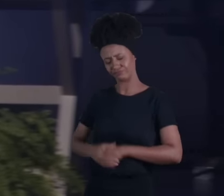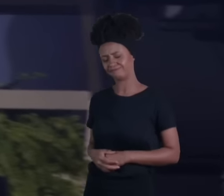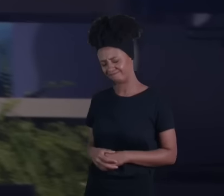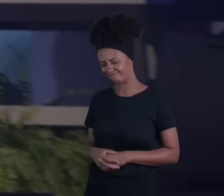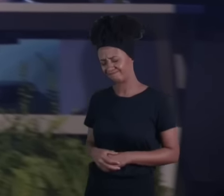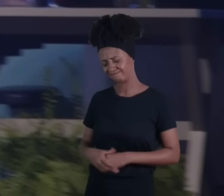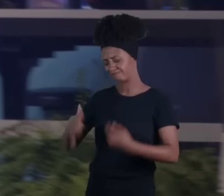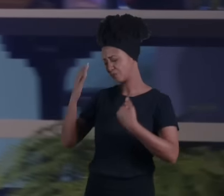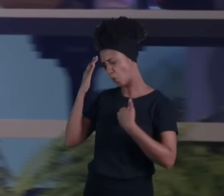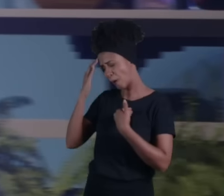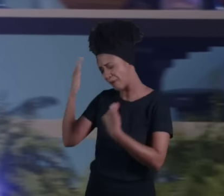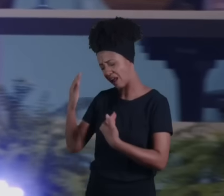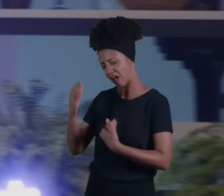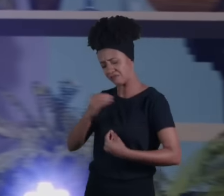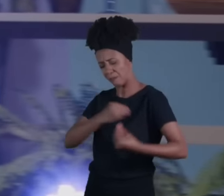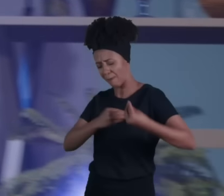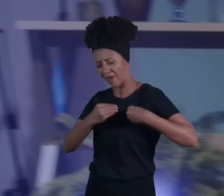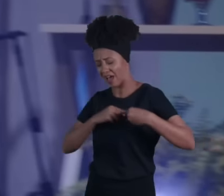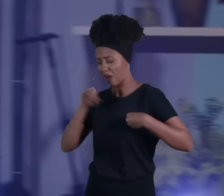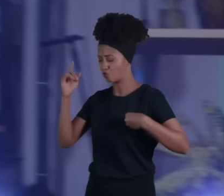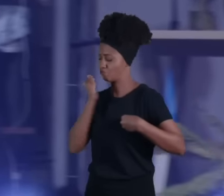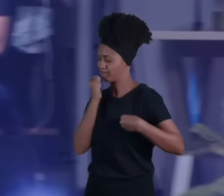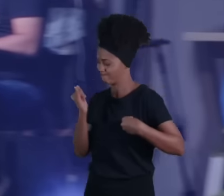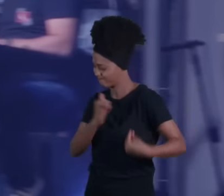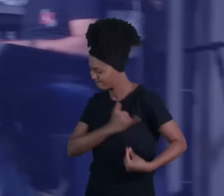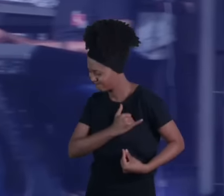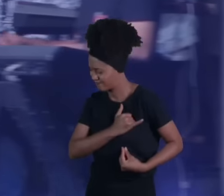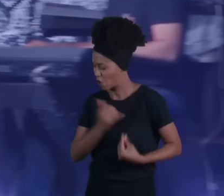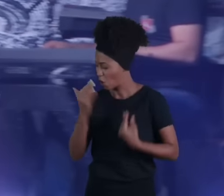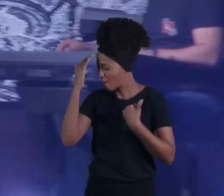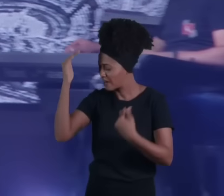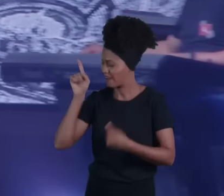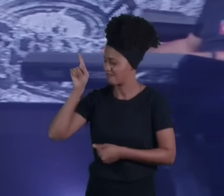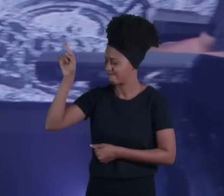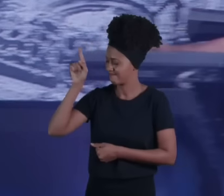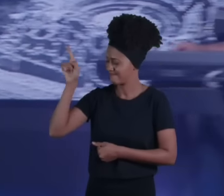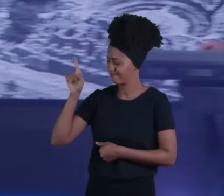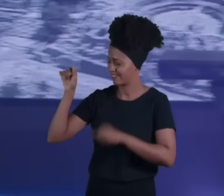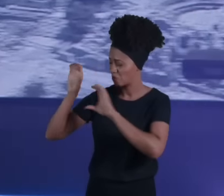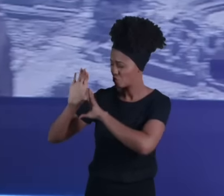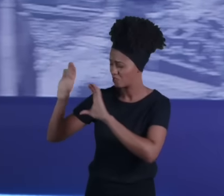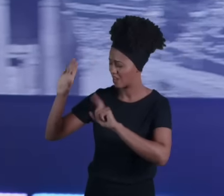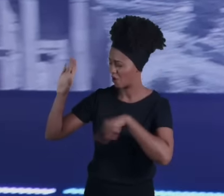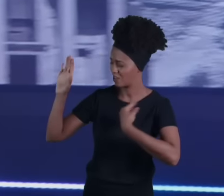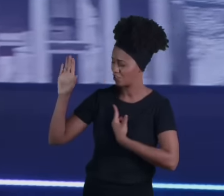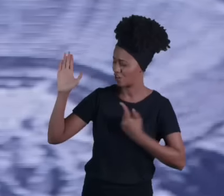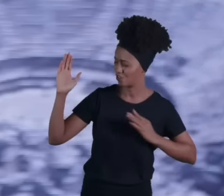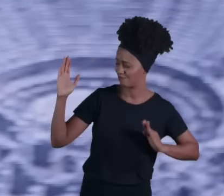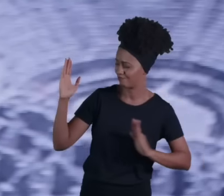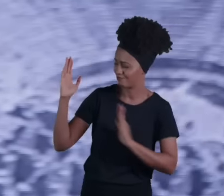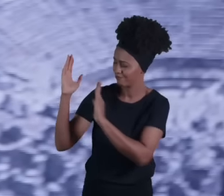Obrigado pelo perdão dos pecados. Obrigado porque nós vamos morar na tua presença.